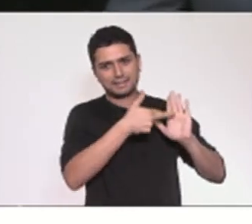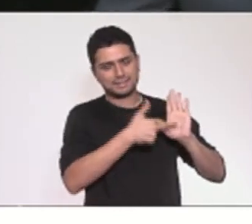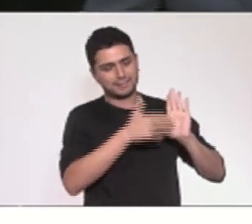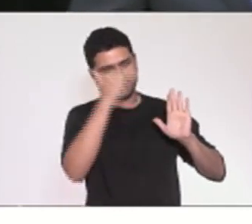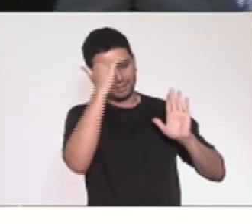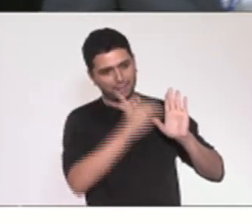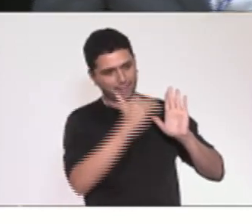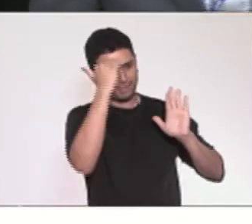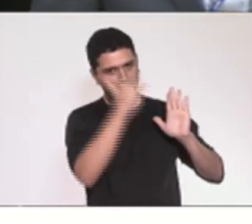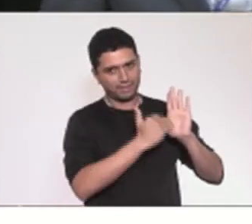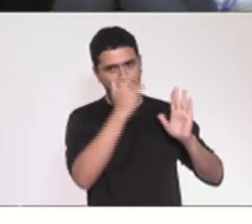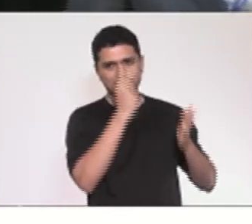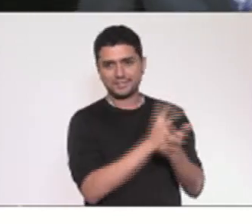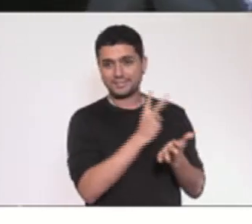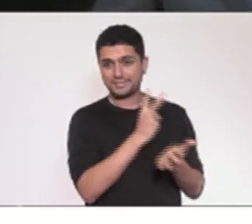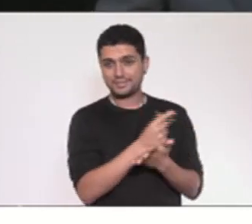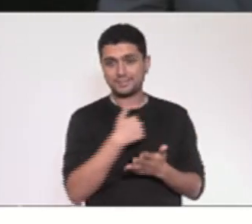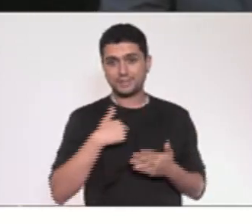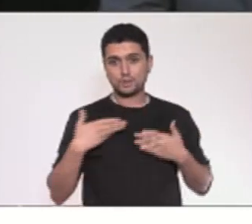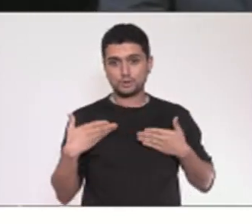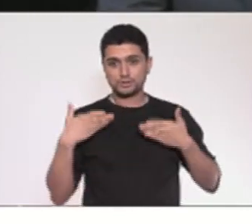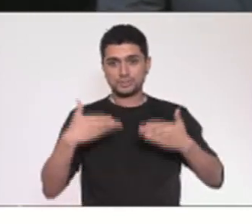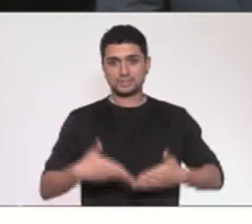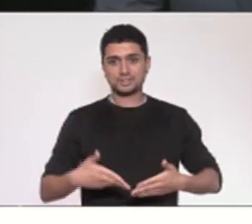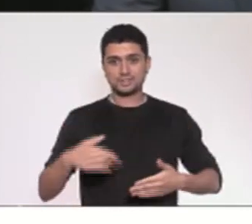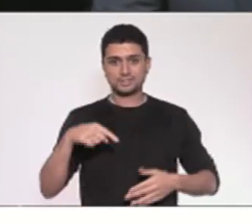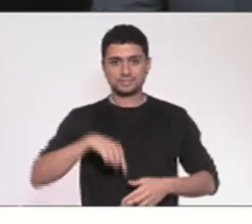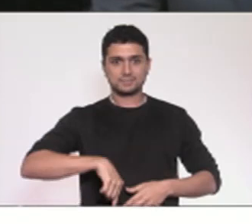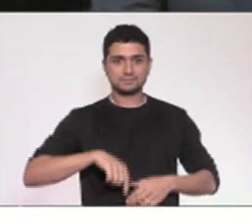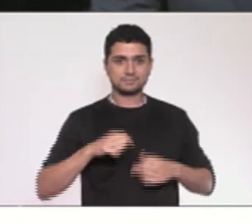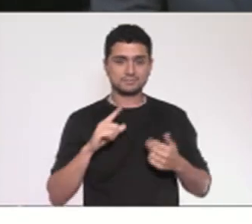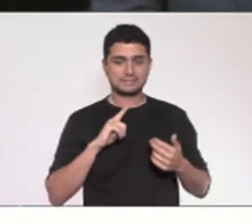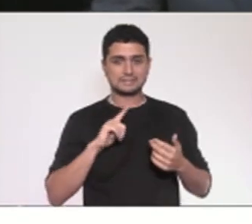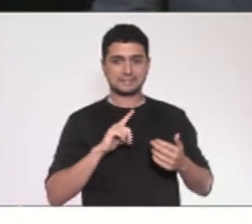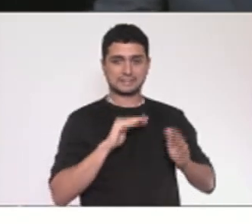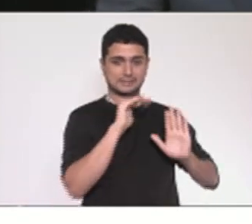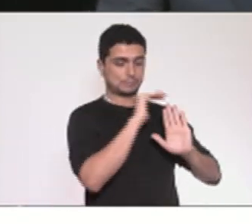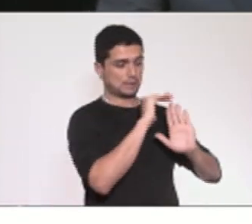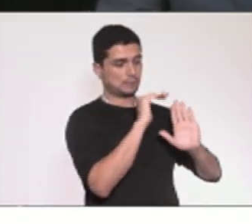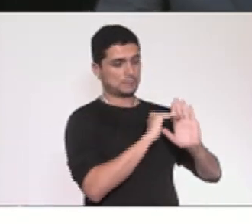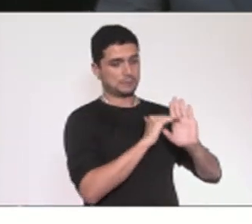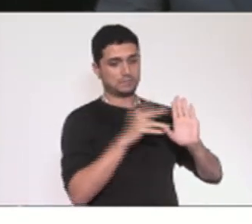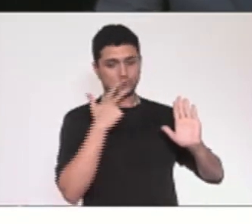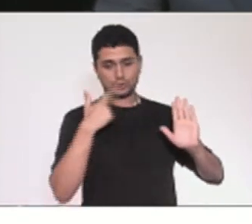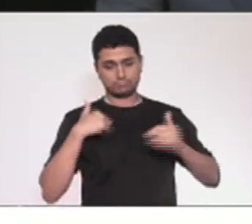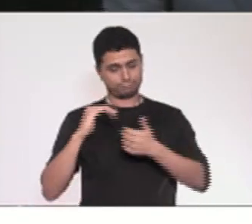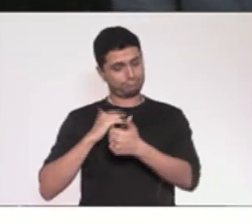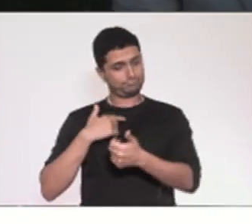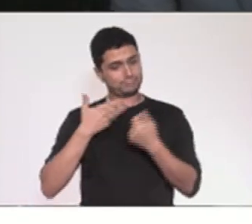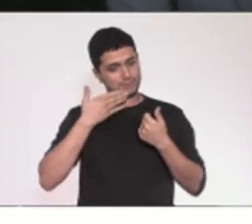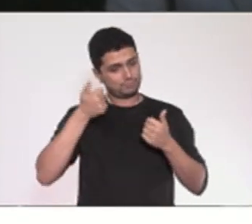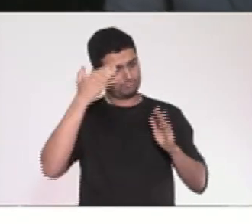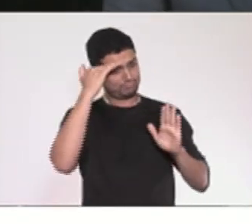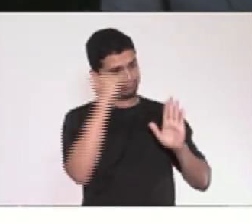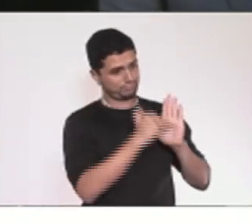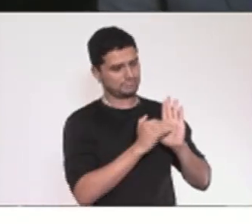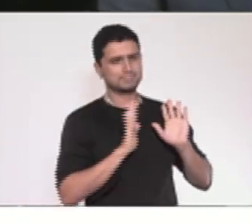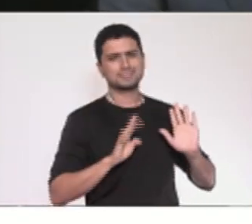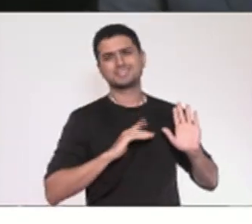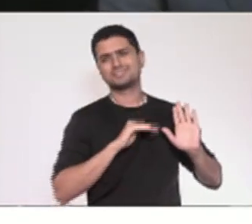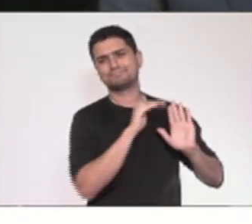LERJ, colocaram diversos protocolos, Dr. Gussin, para eu seguir. Só que os protocolos são